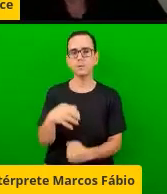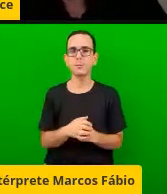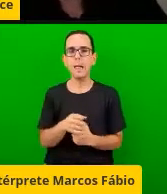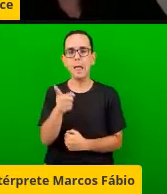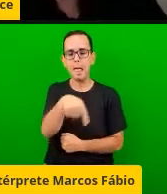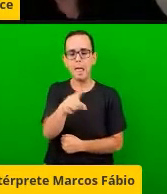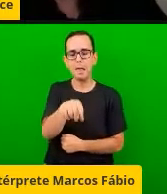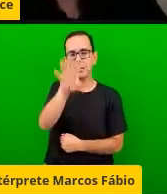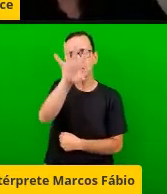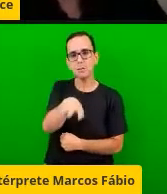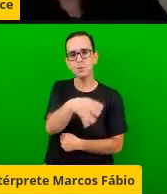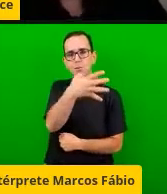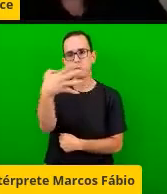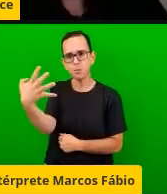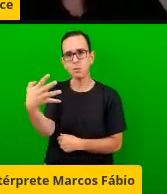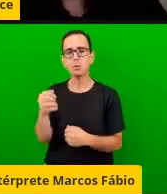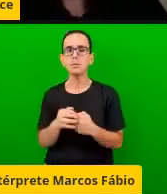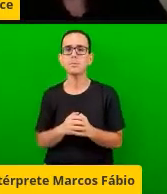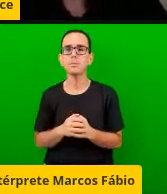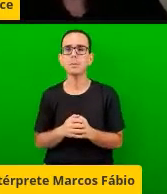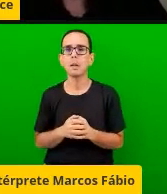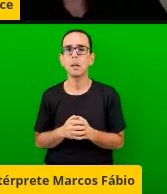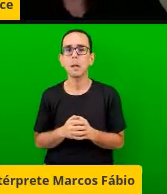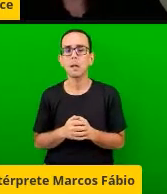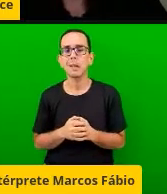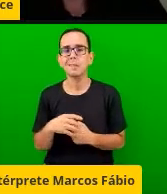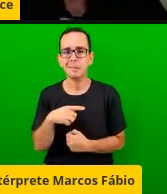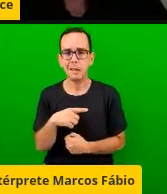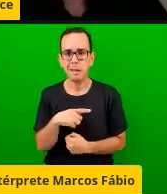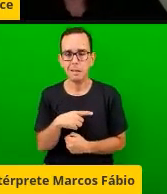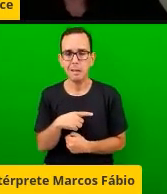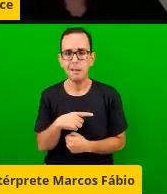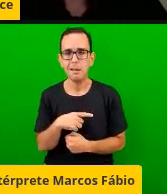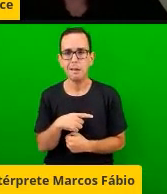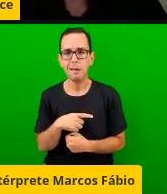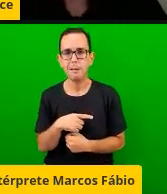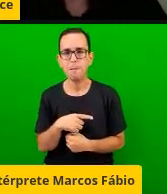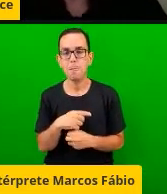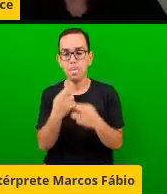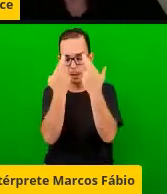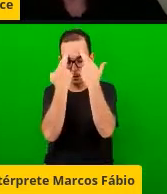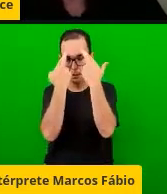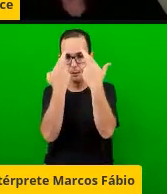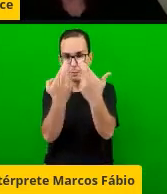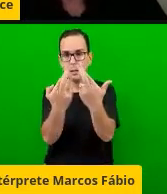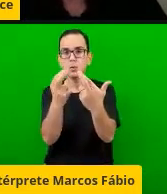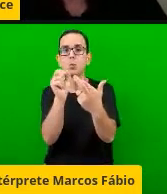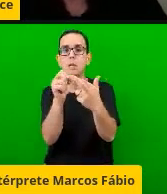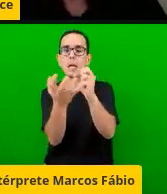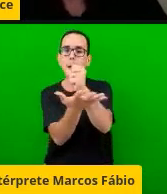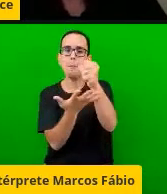né, pode passar por gentileza, esses quadros, eles respeitam aquilo que vem da base, que são